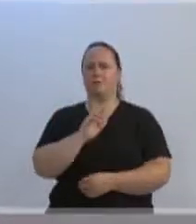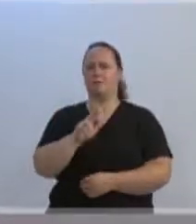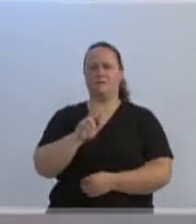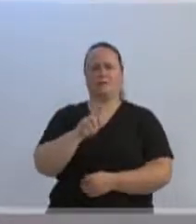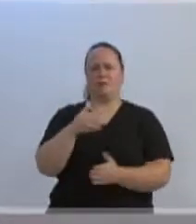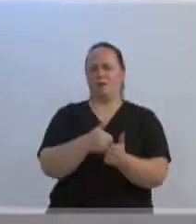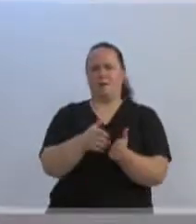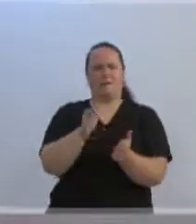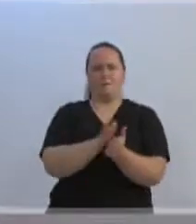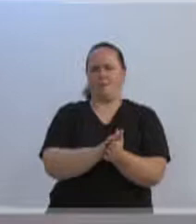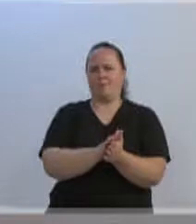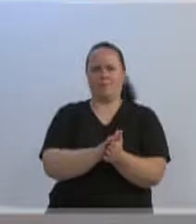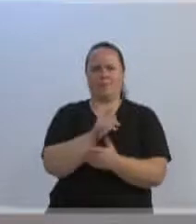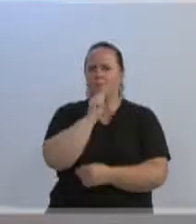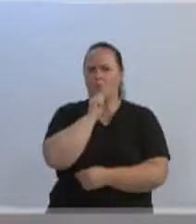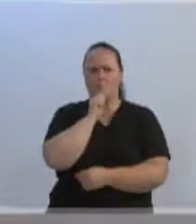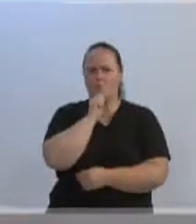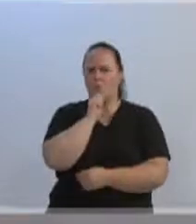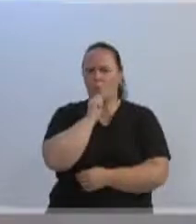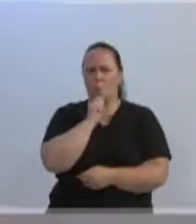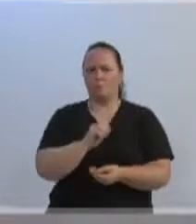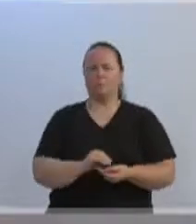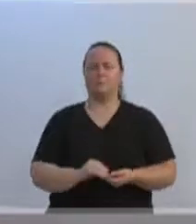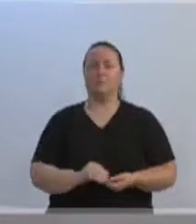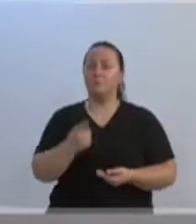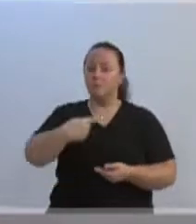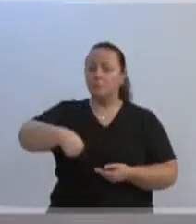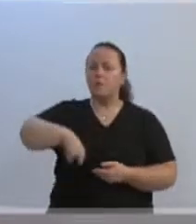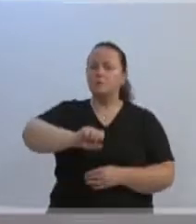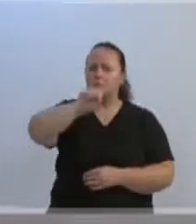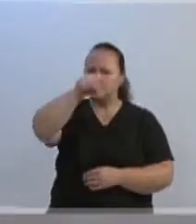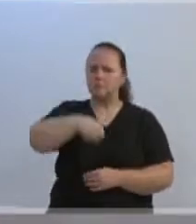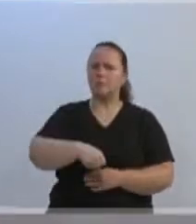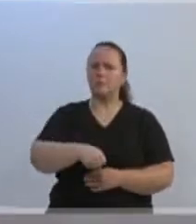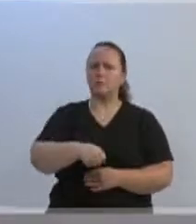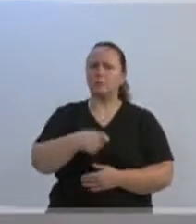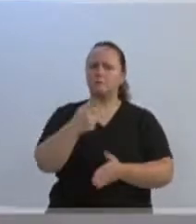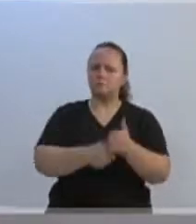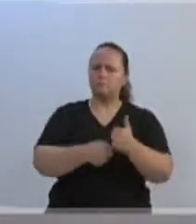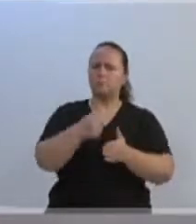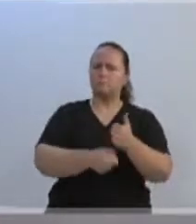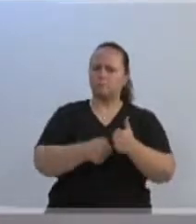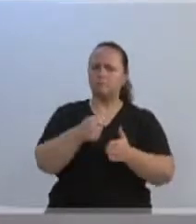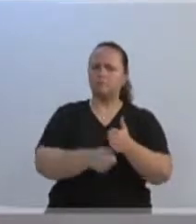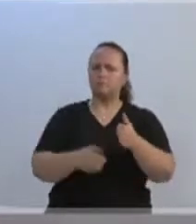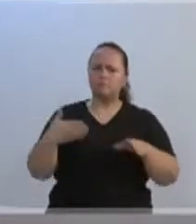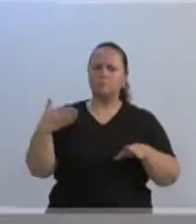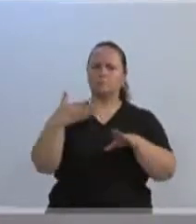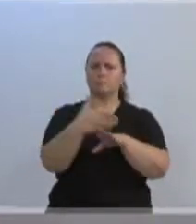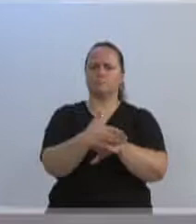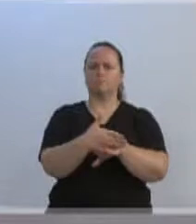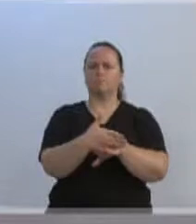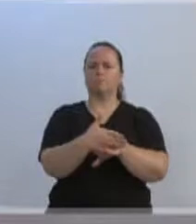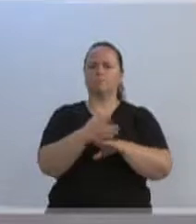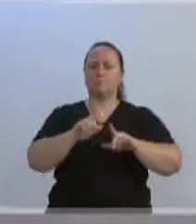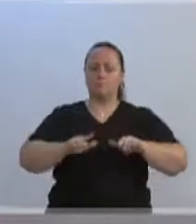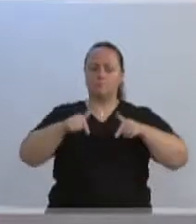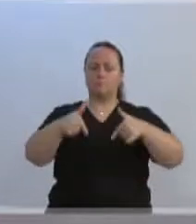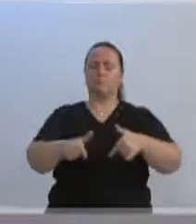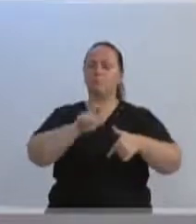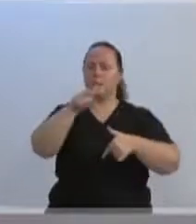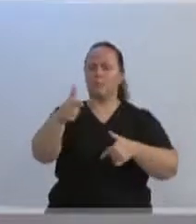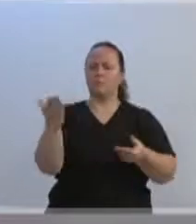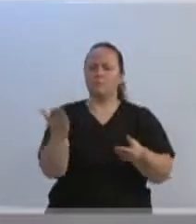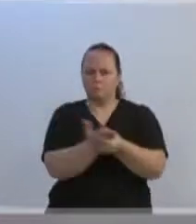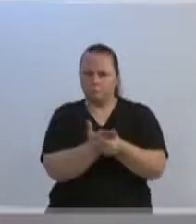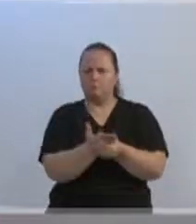multa e nós vamos sim cobrar uma só medida a ata vamos entrar com a ação após um abaixo assinado que estamos pedindo à